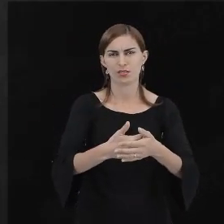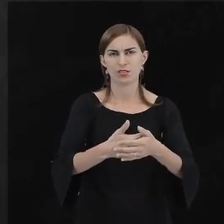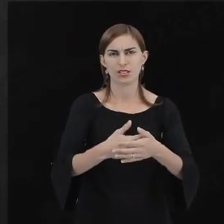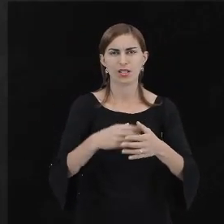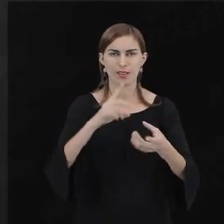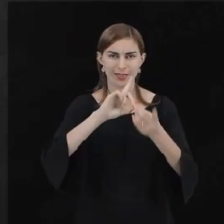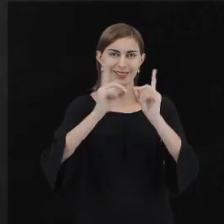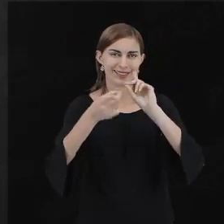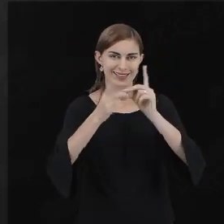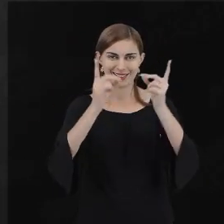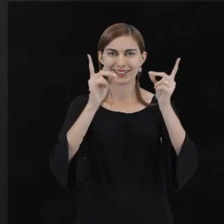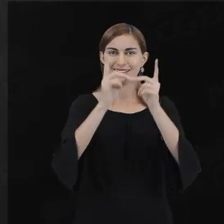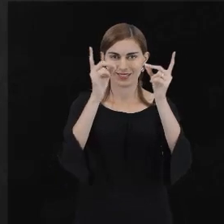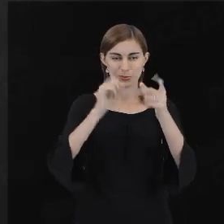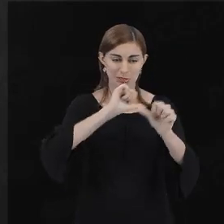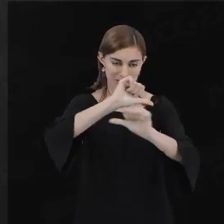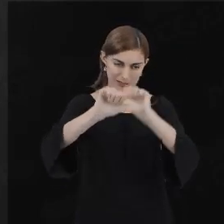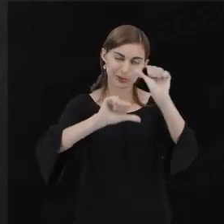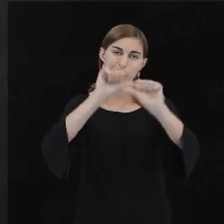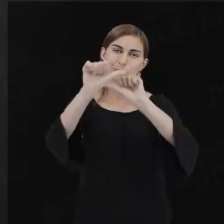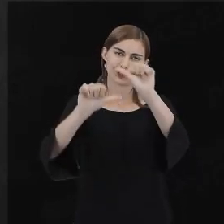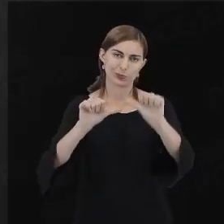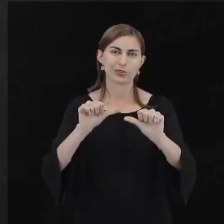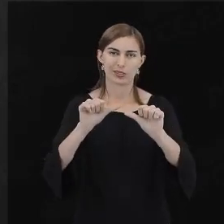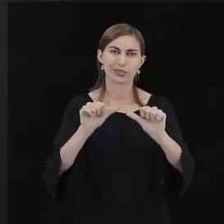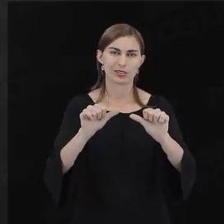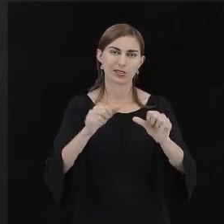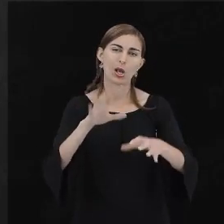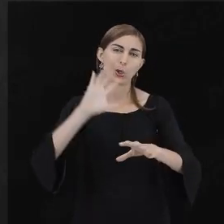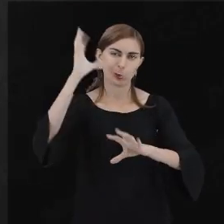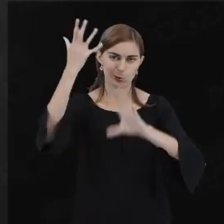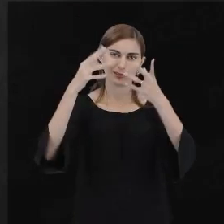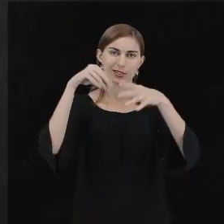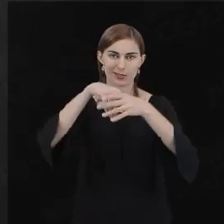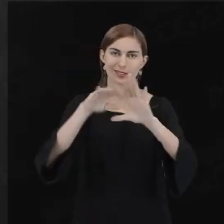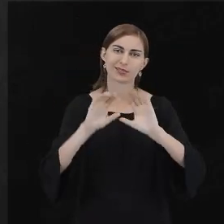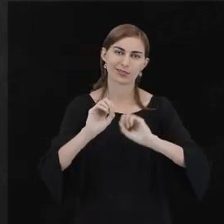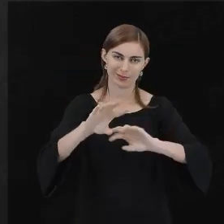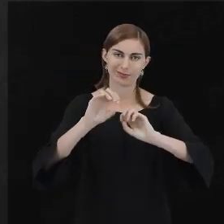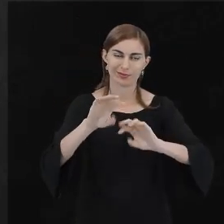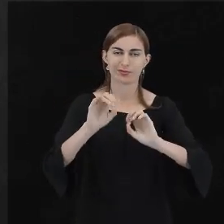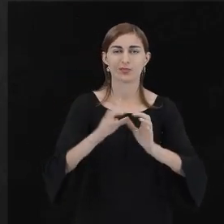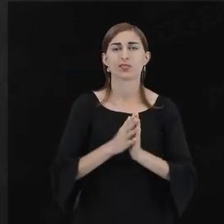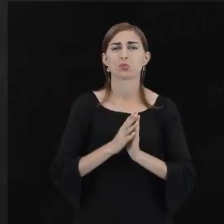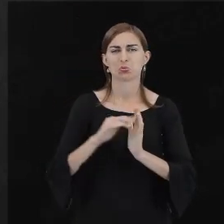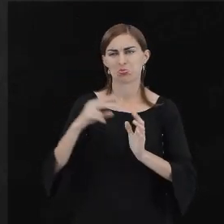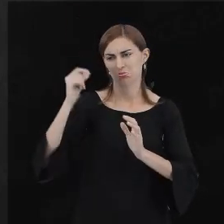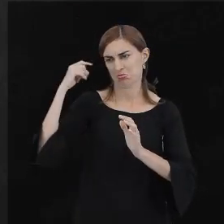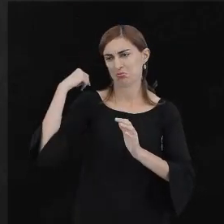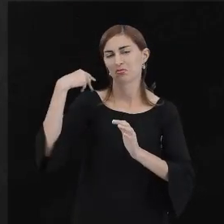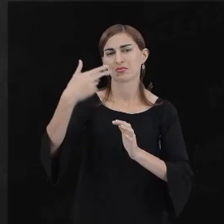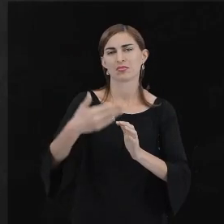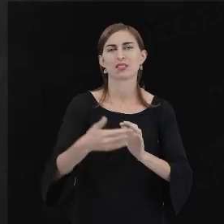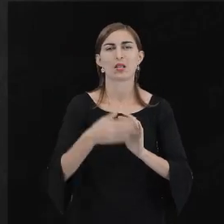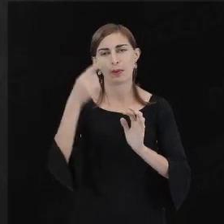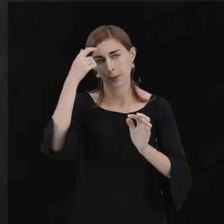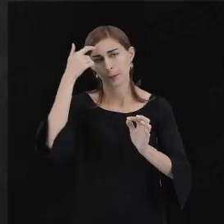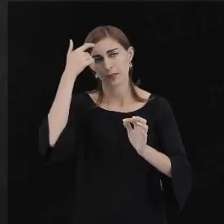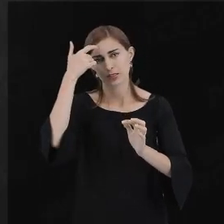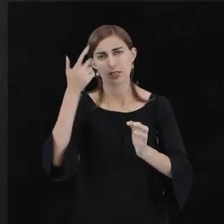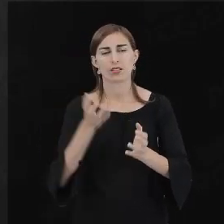acompanharem a dinâmica das mudanças do que vai acontecendo na pesquisa educacional. Por muito tempo